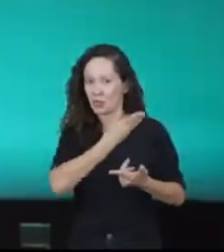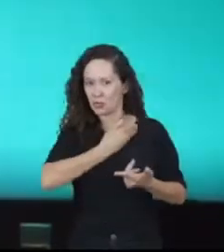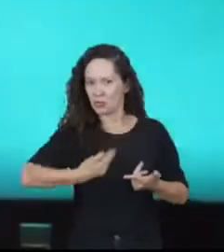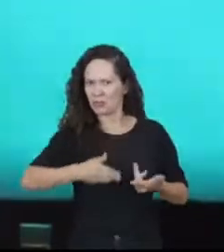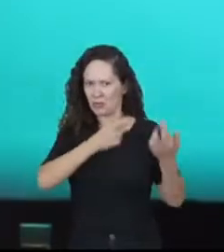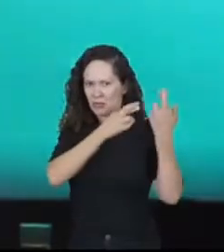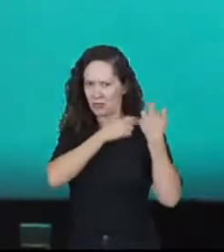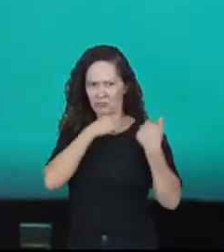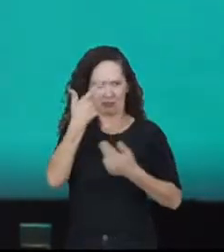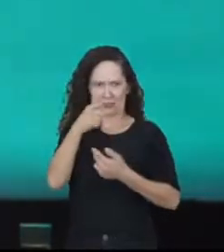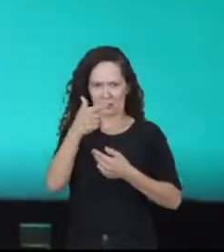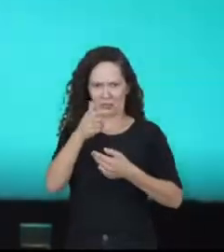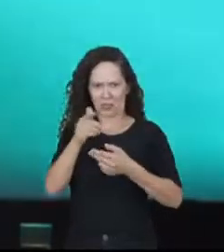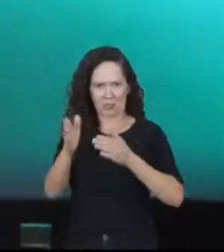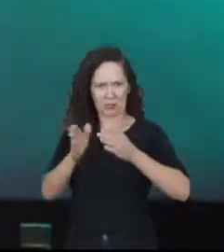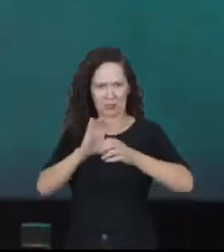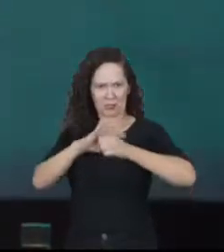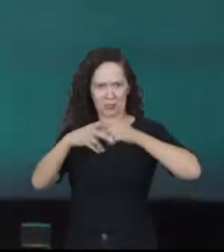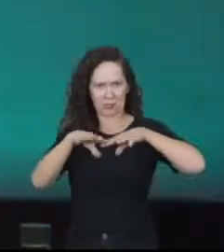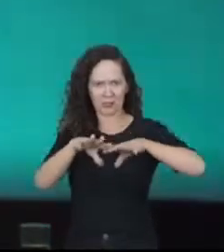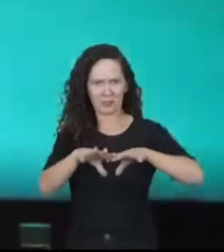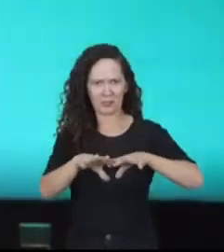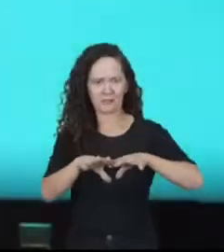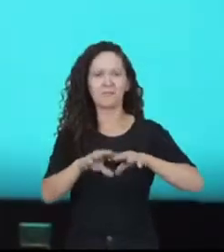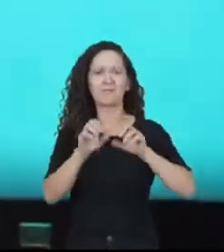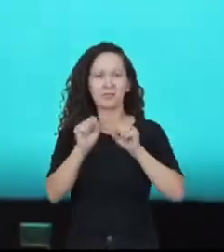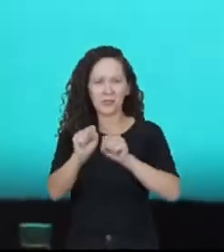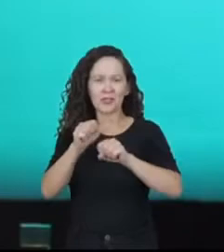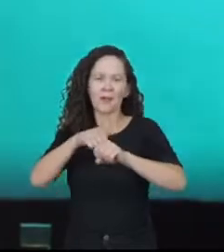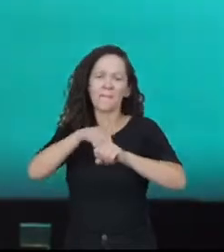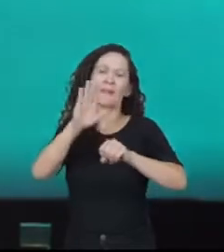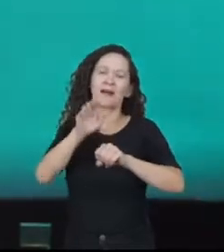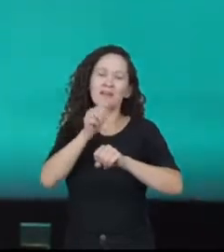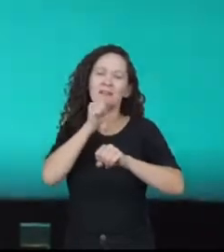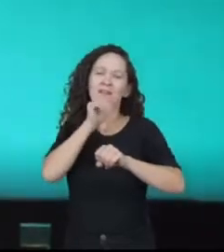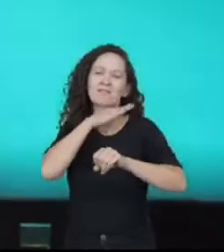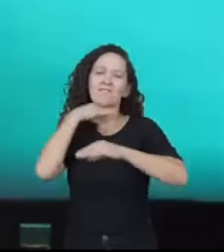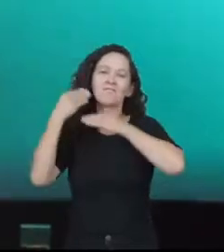pandemia teria custado ainda muito mais vidas.